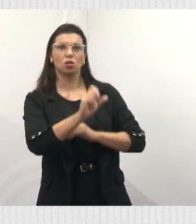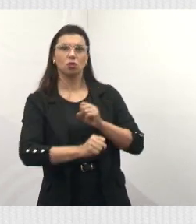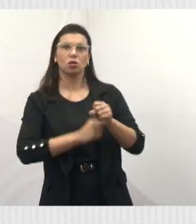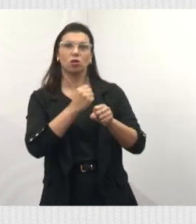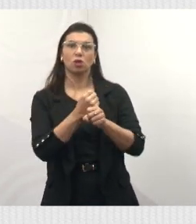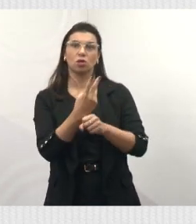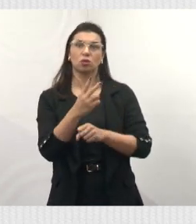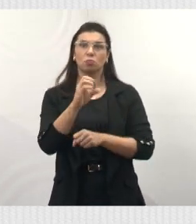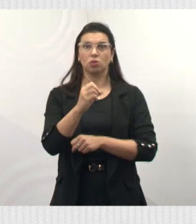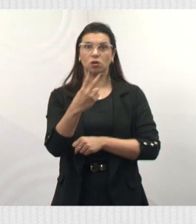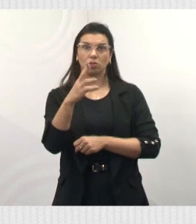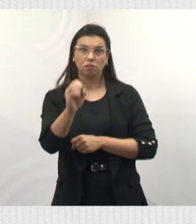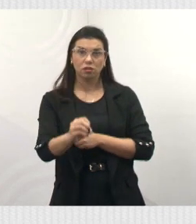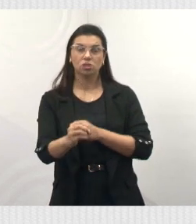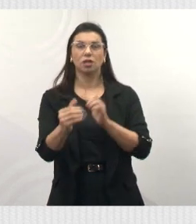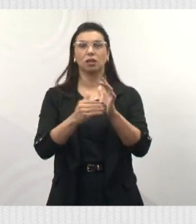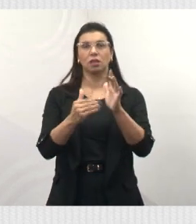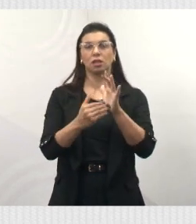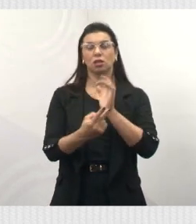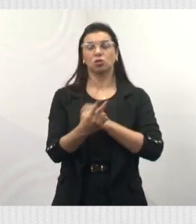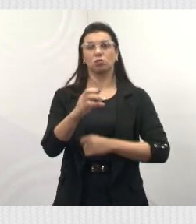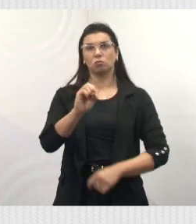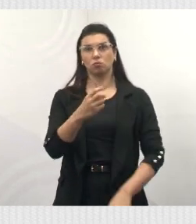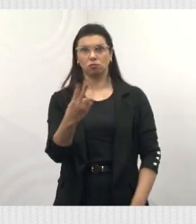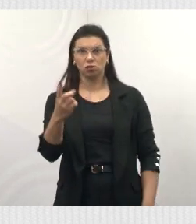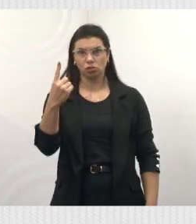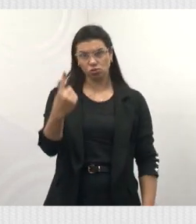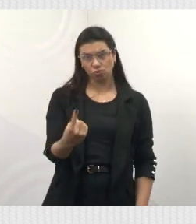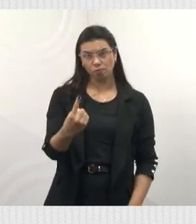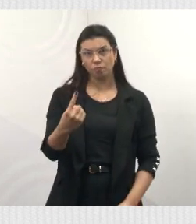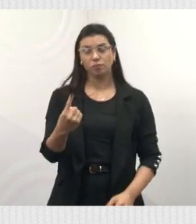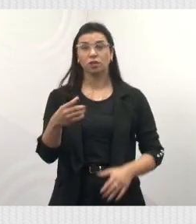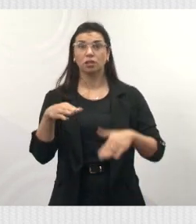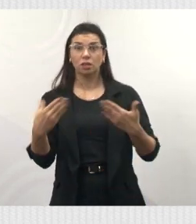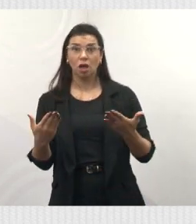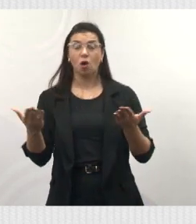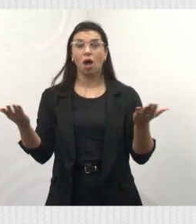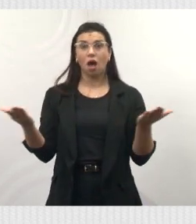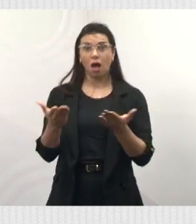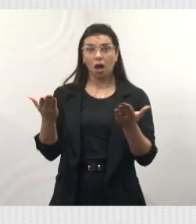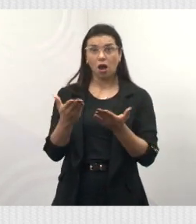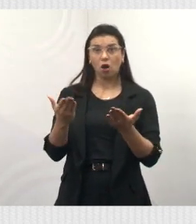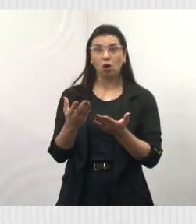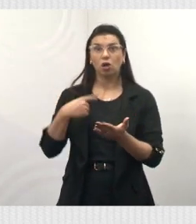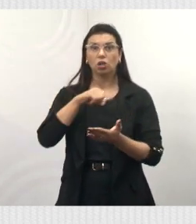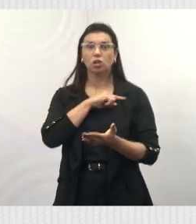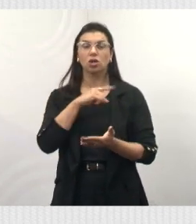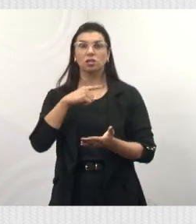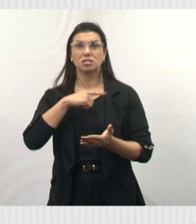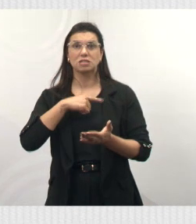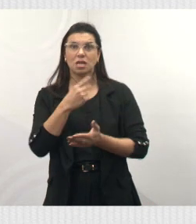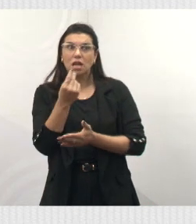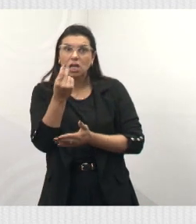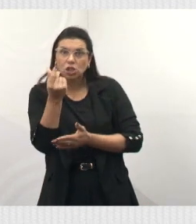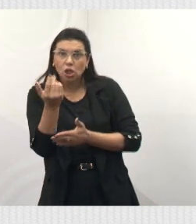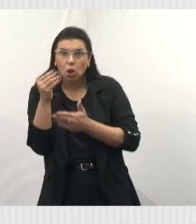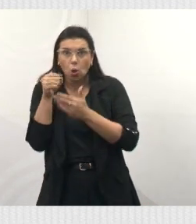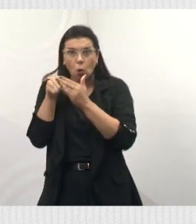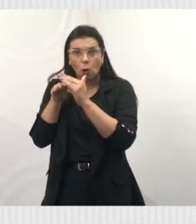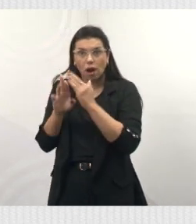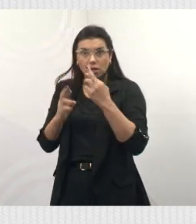e 2021. E com esse recurso que nós não precisamos gastar, e tivemos